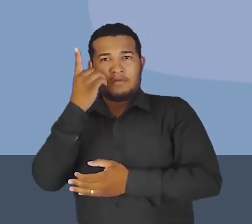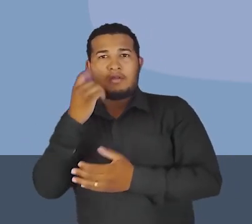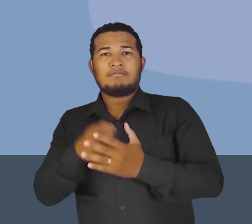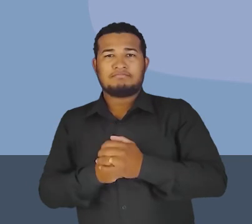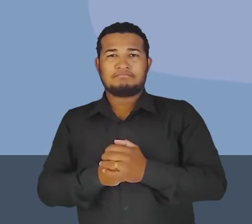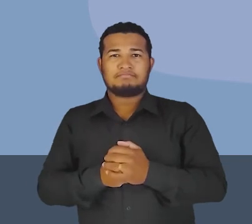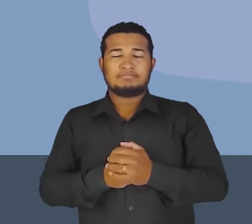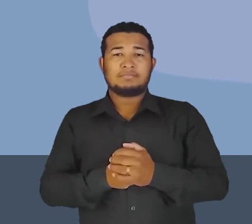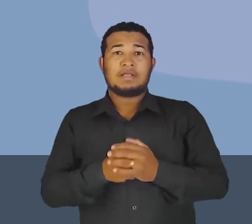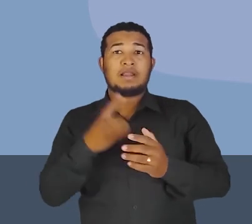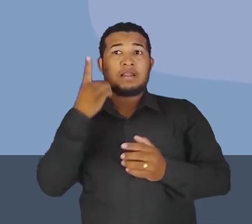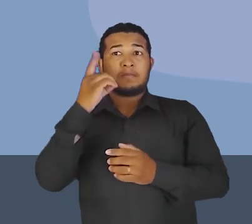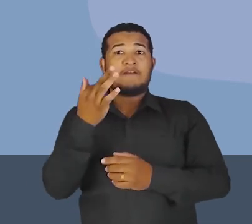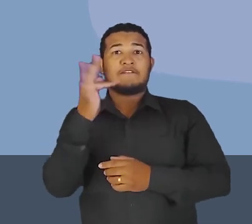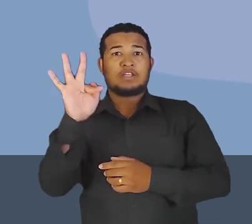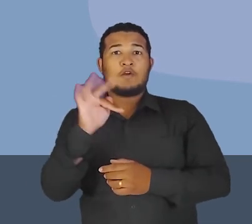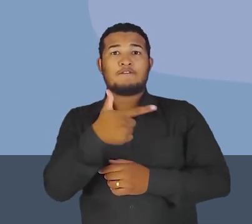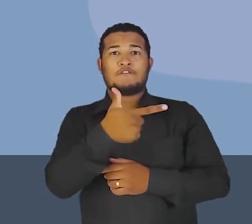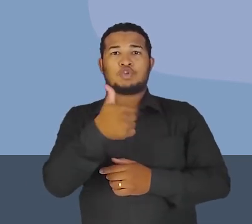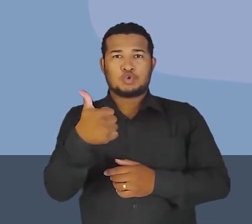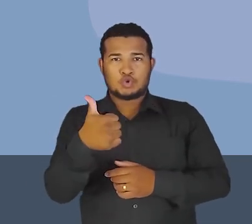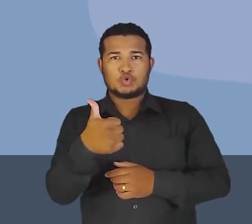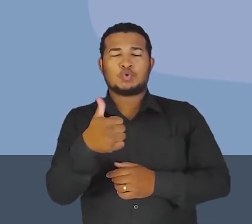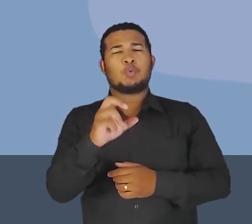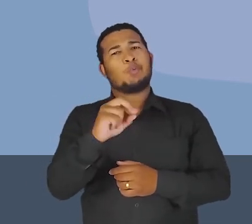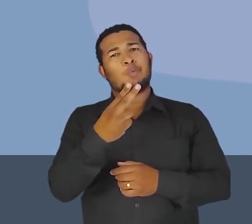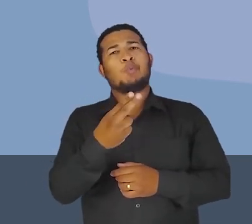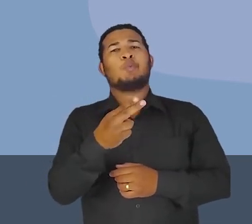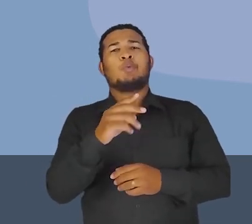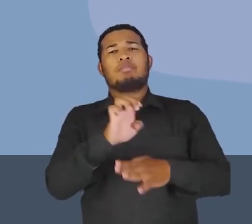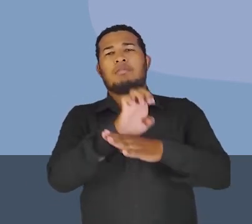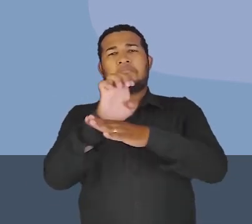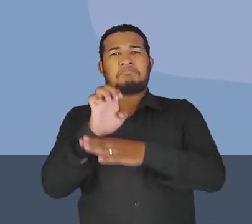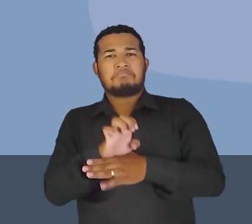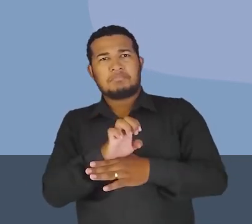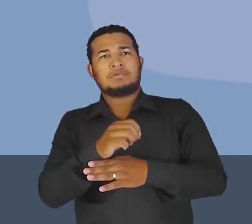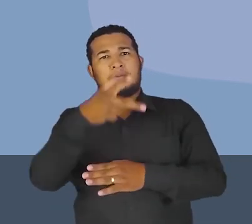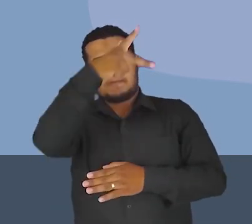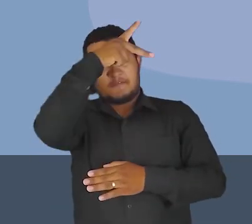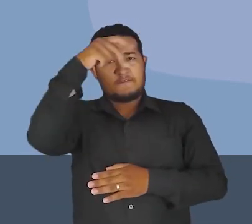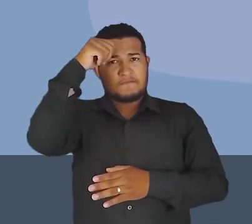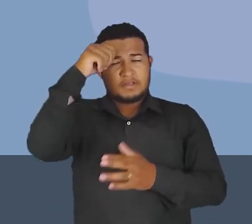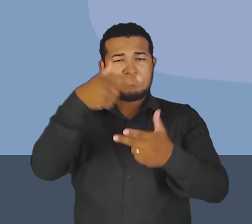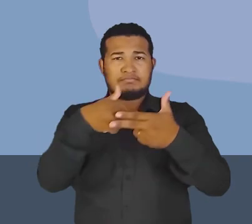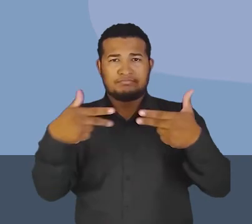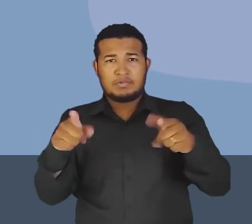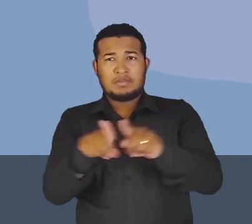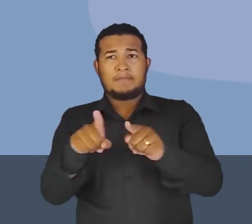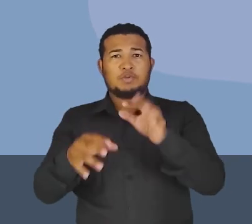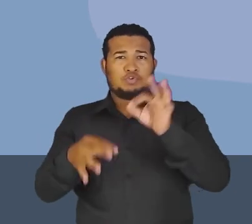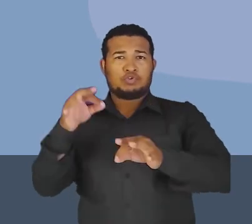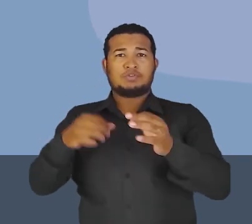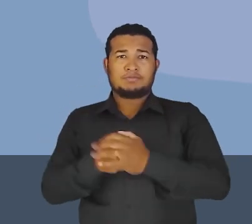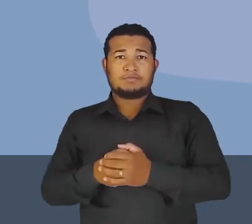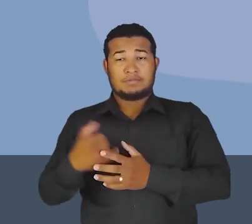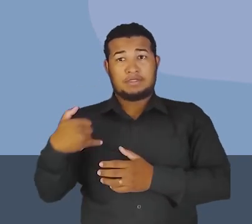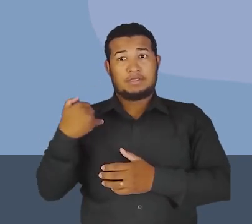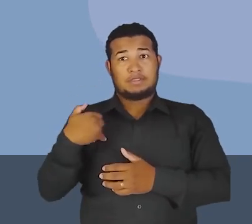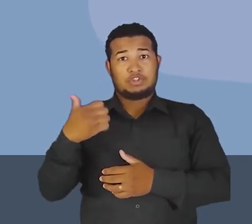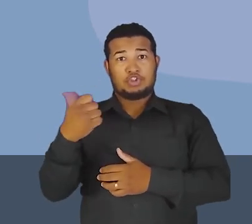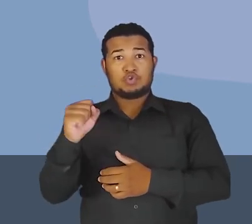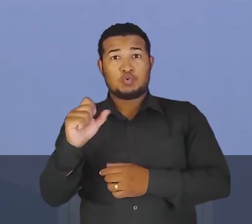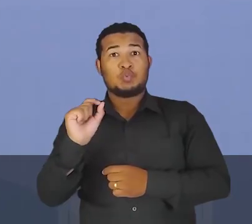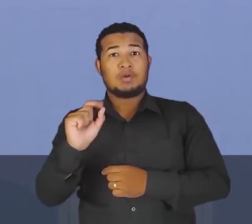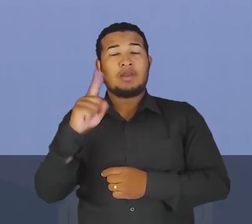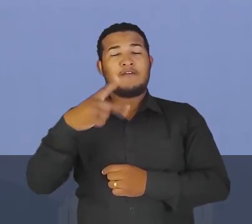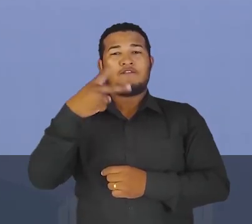anos para deputado federal, deputado estadual ou distrital, prefeito, vice-prefeito, juiz de paz. 18 anos para